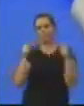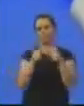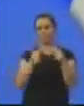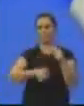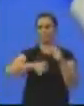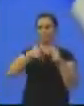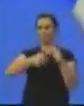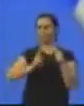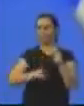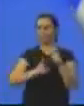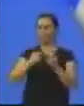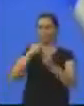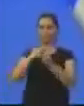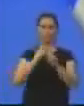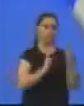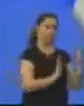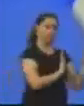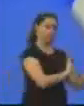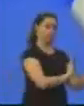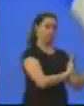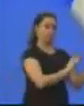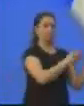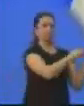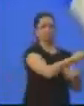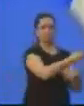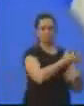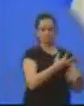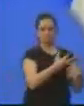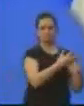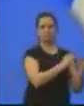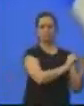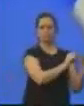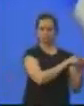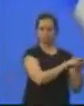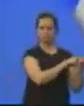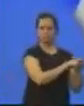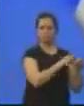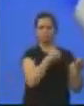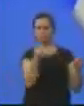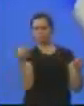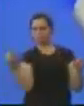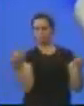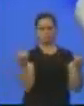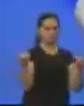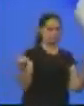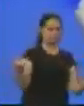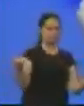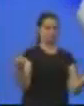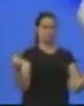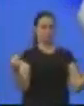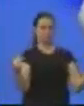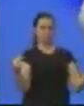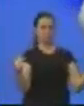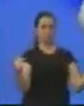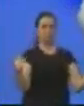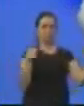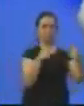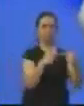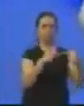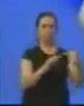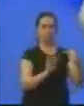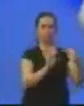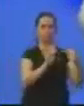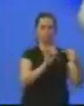vai para mais infinito. O limite pela esquerda vai para mais infinito. Se os dois limites vão para o mesmo lugar, existe o limite. E o limite